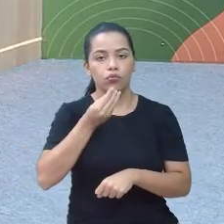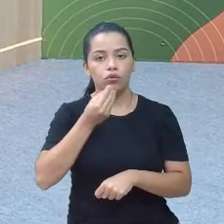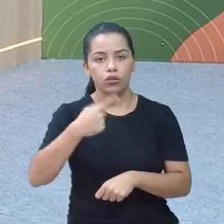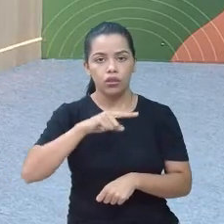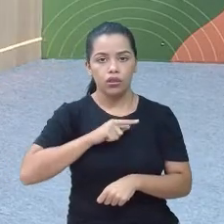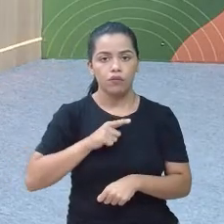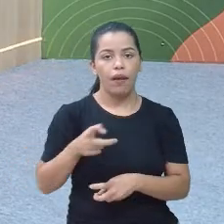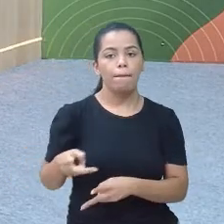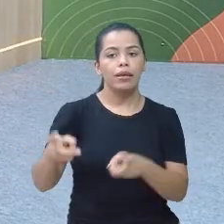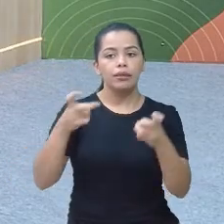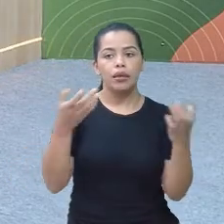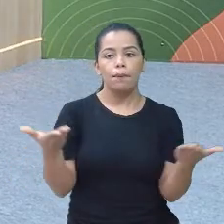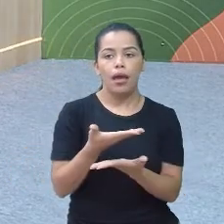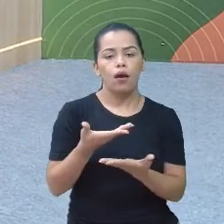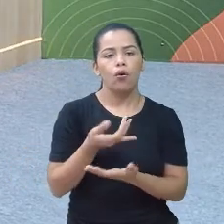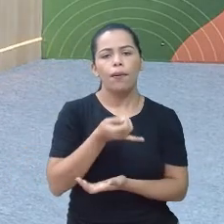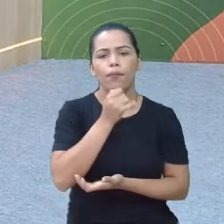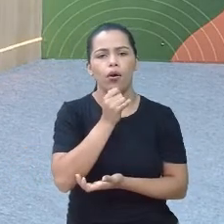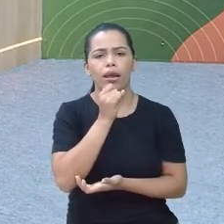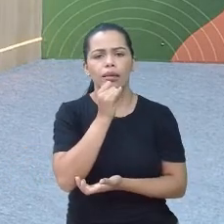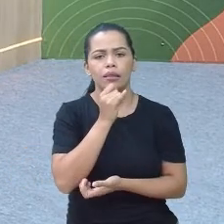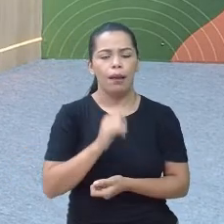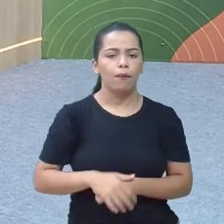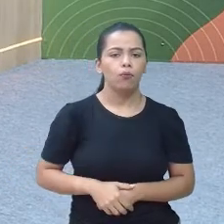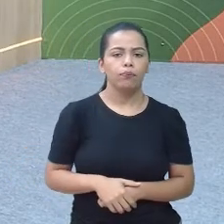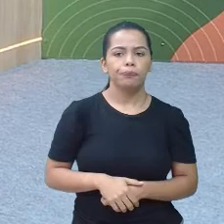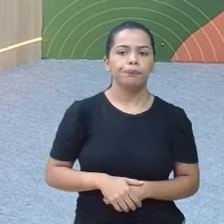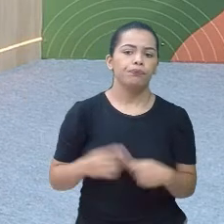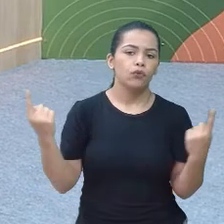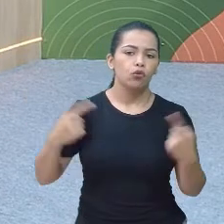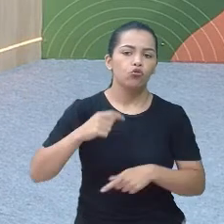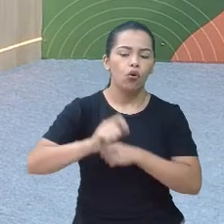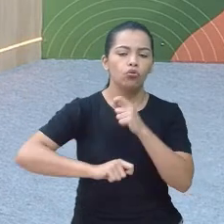num jogo, por exemplo, um jogo de basquete, eu estou trazendo como exemplo,